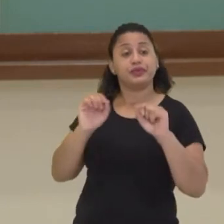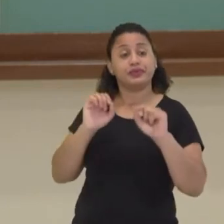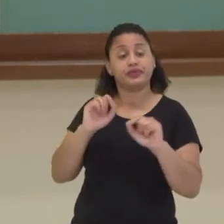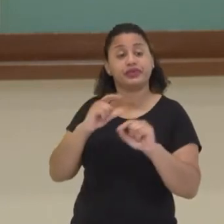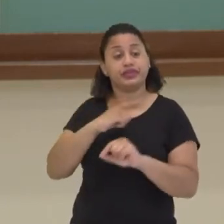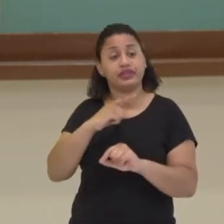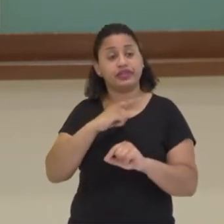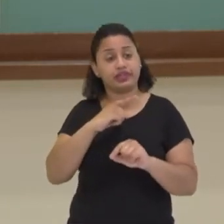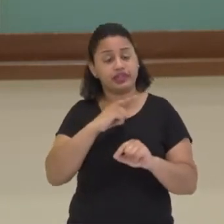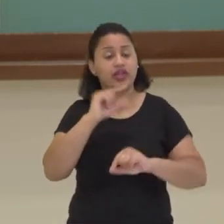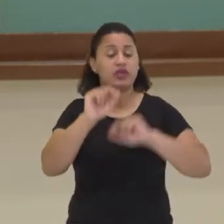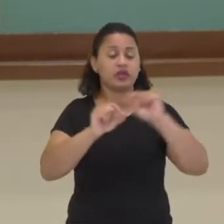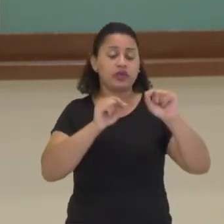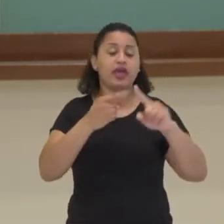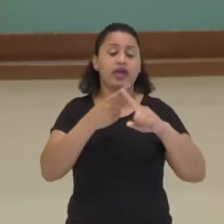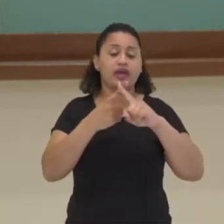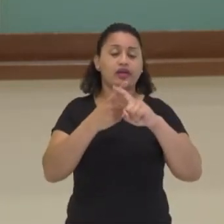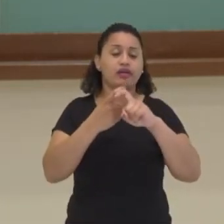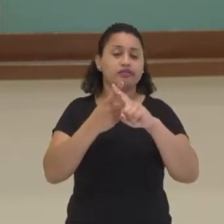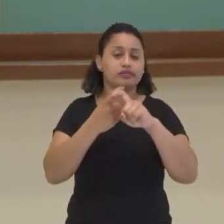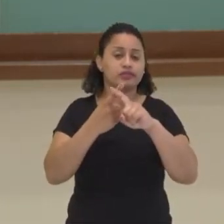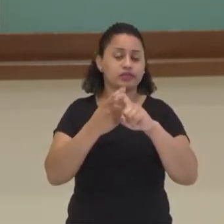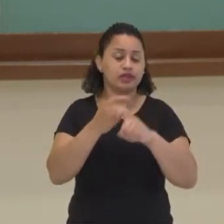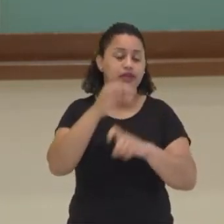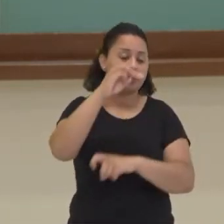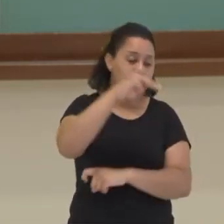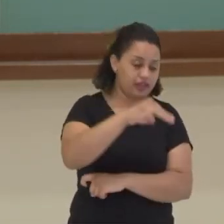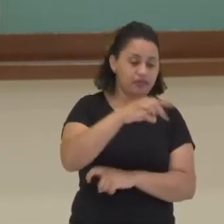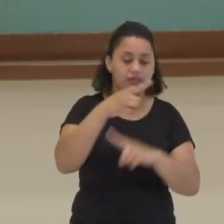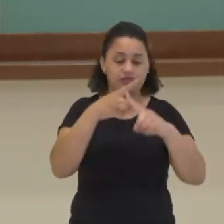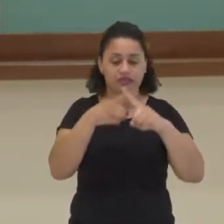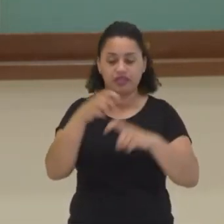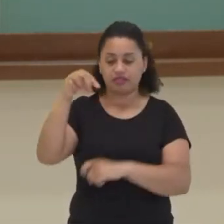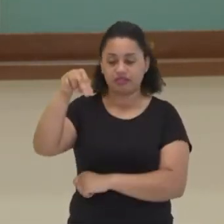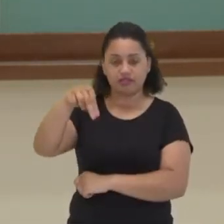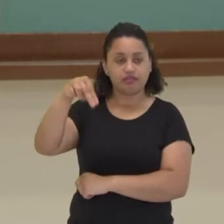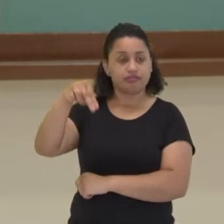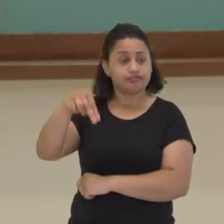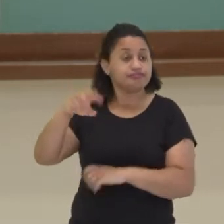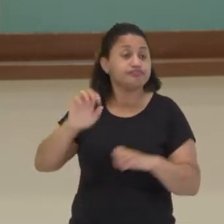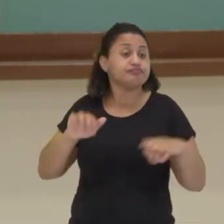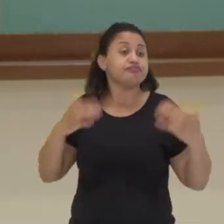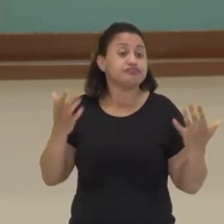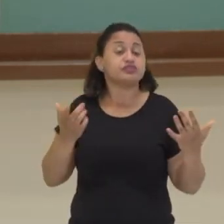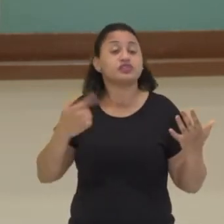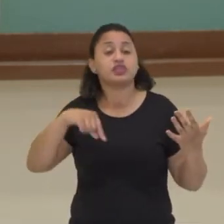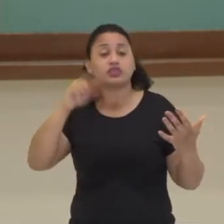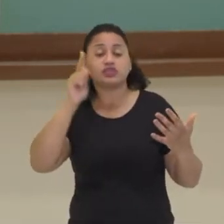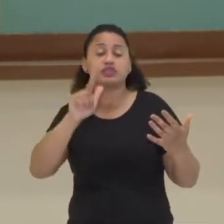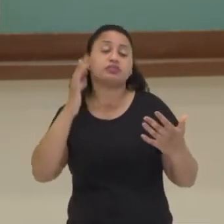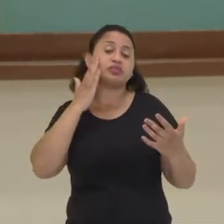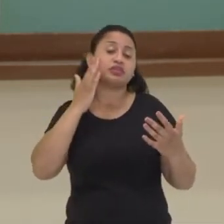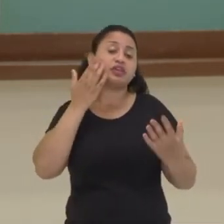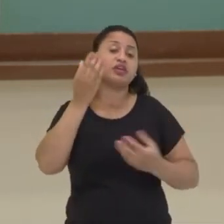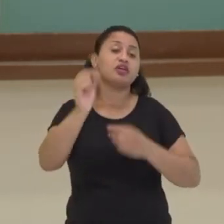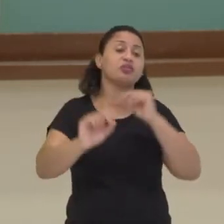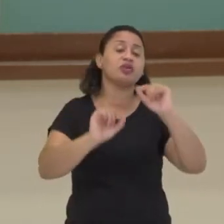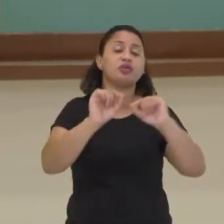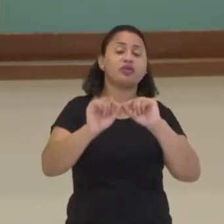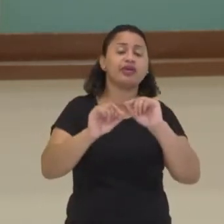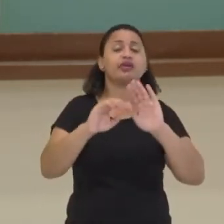pelo produto, pela multiplicação de M vezes N. Assim, a gente define